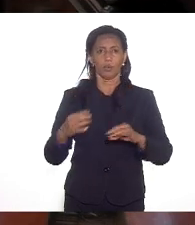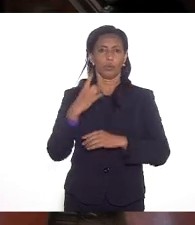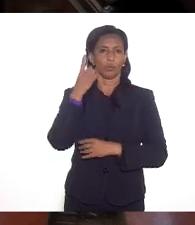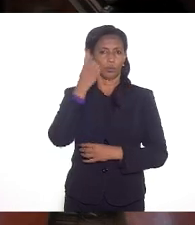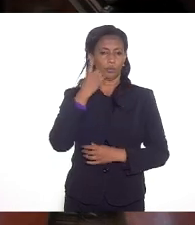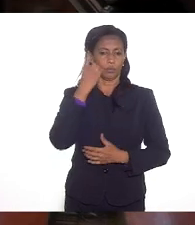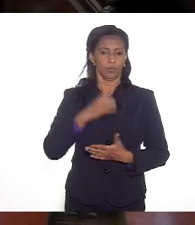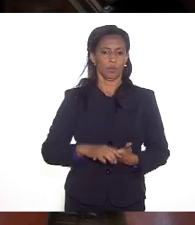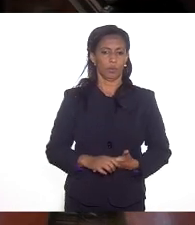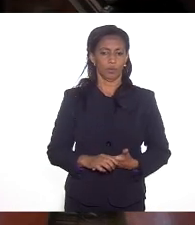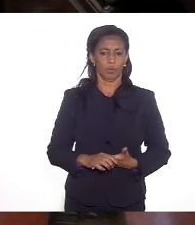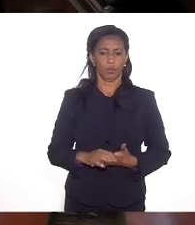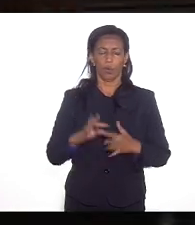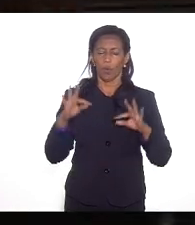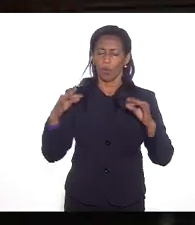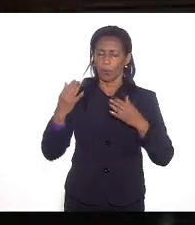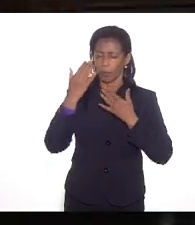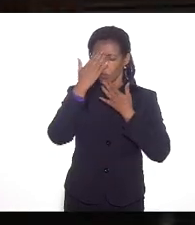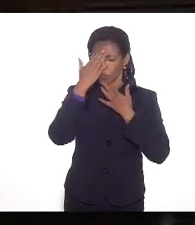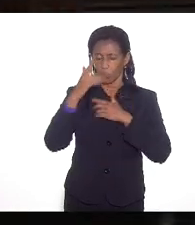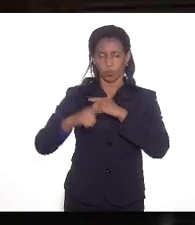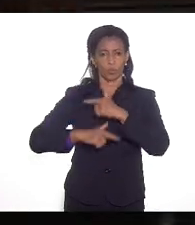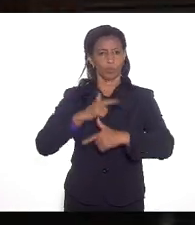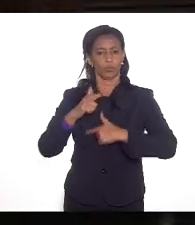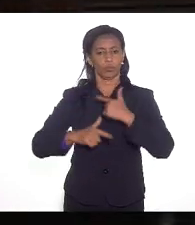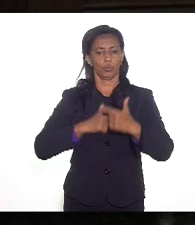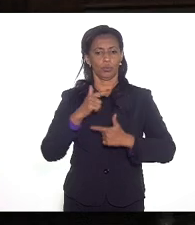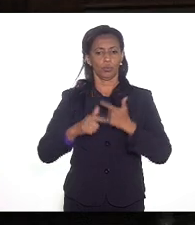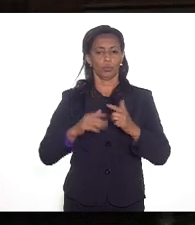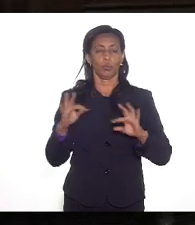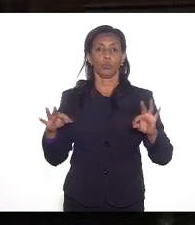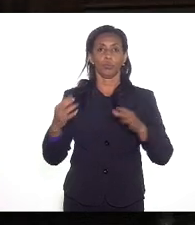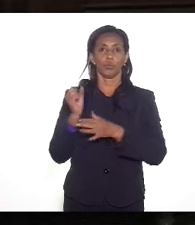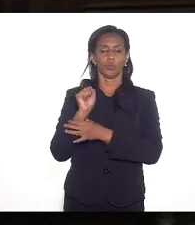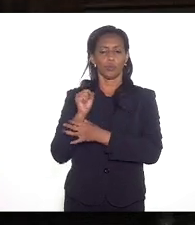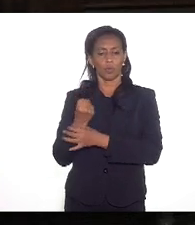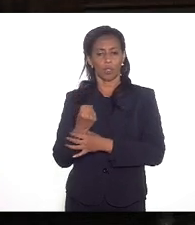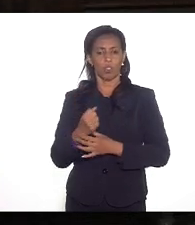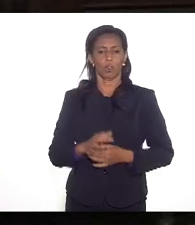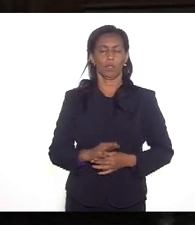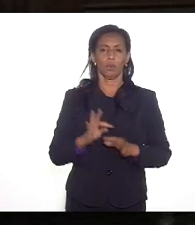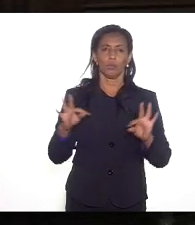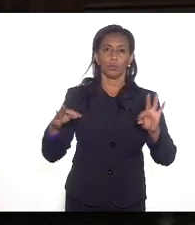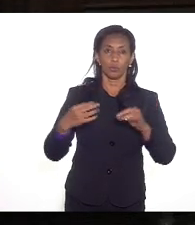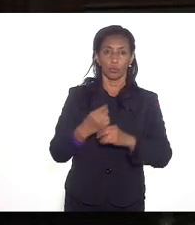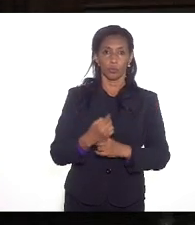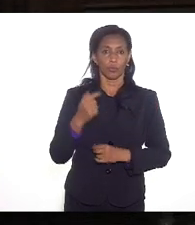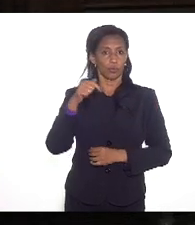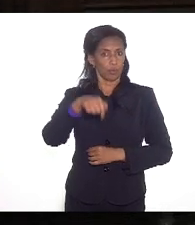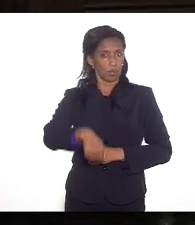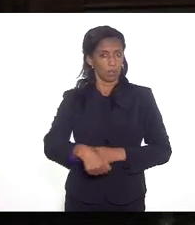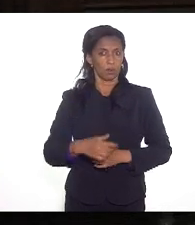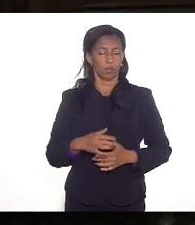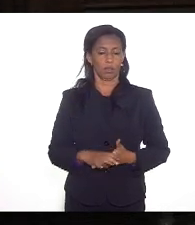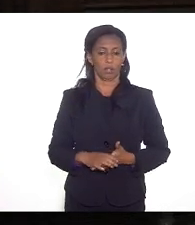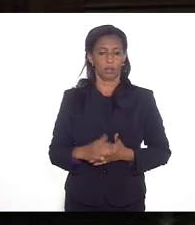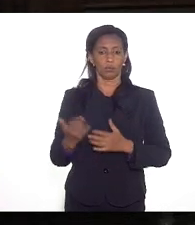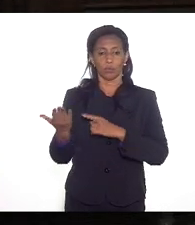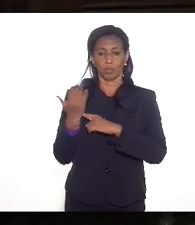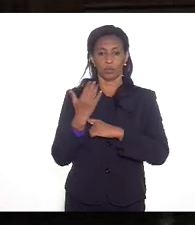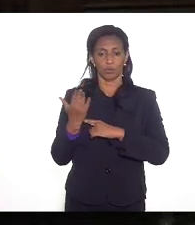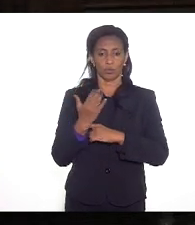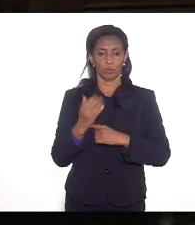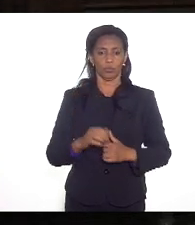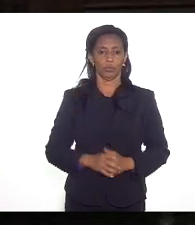todos os deputados Obrigado a todos os servidores a todos os seguranças a todos que aqui nos